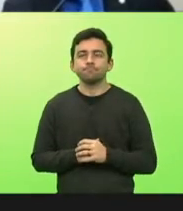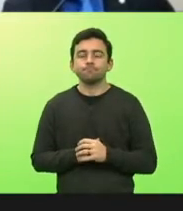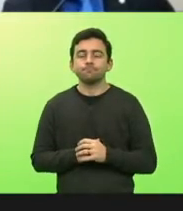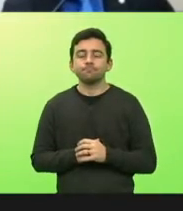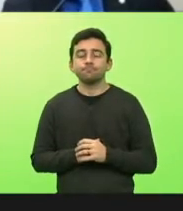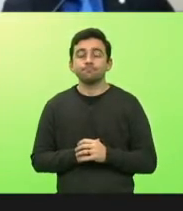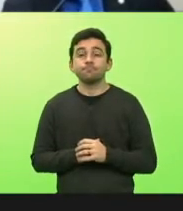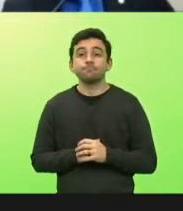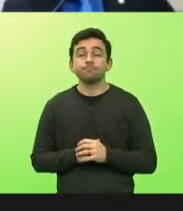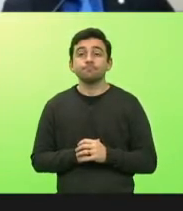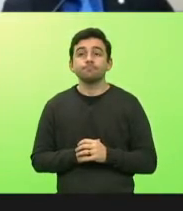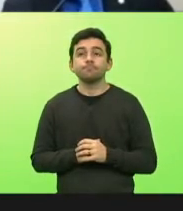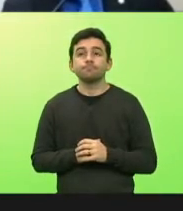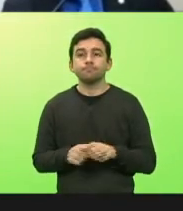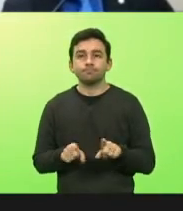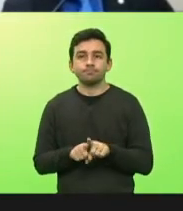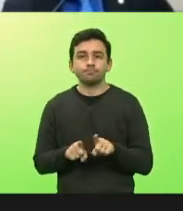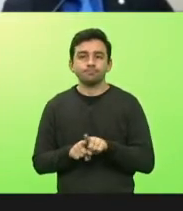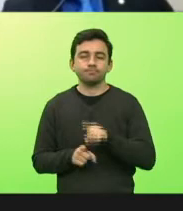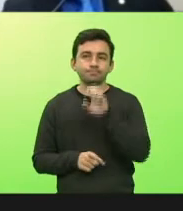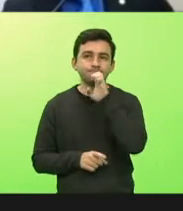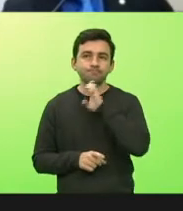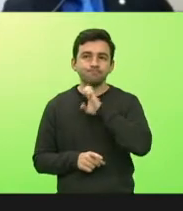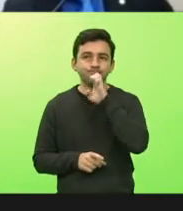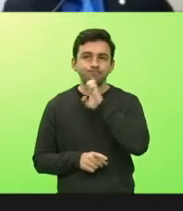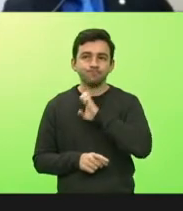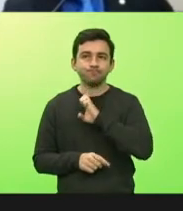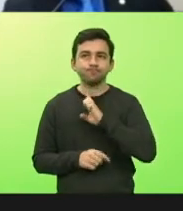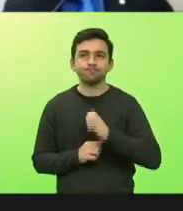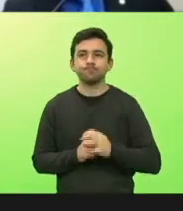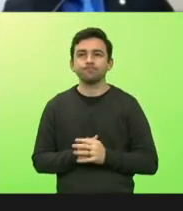Como vota o deputado Felipe Estevão?